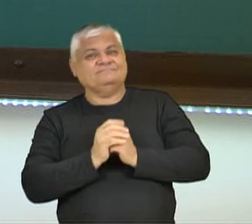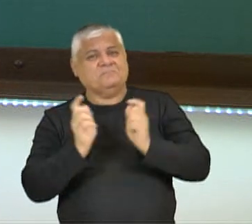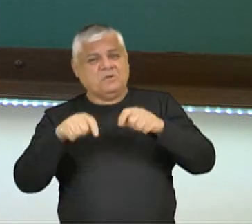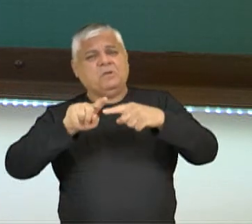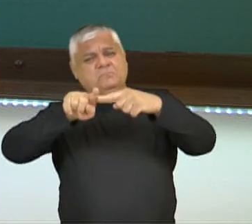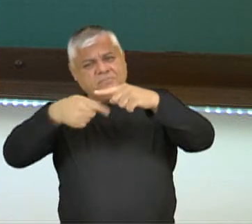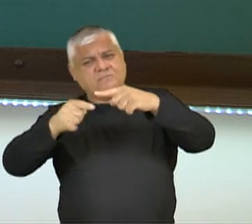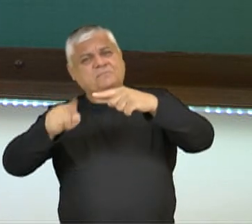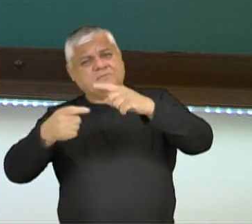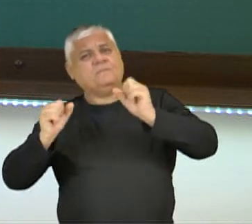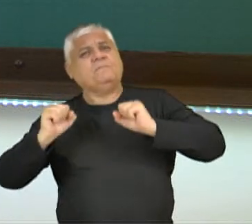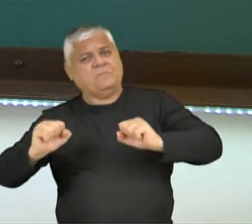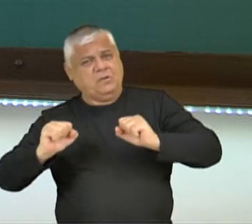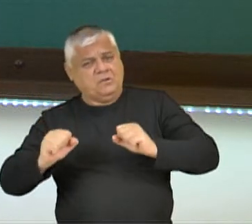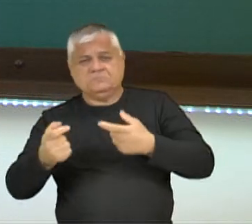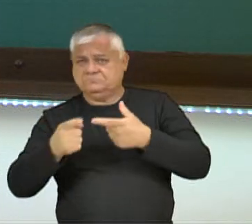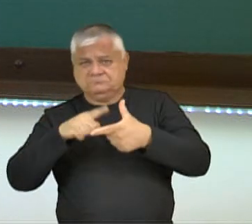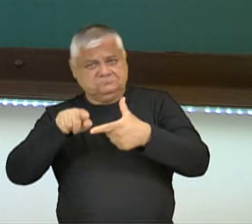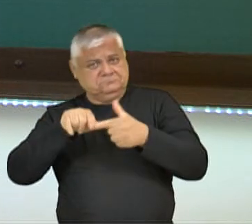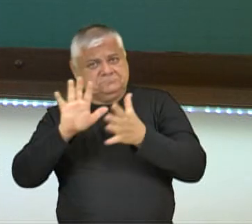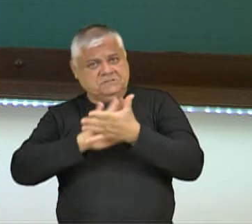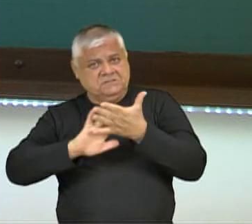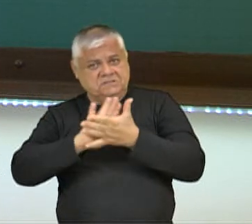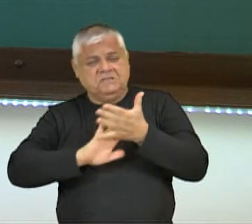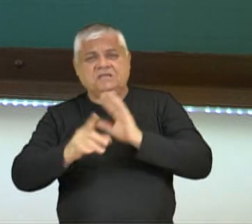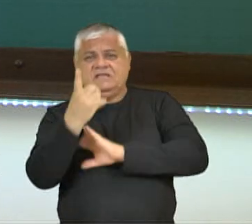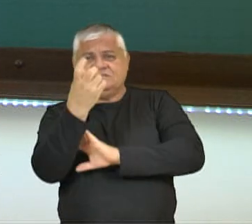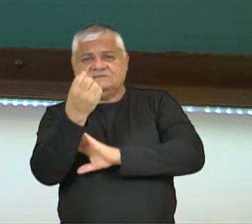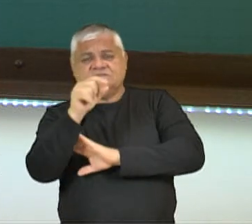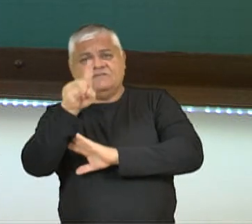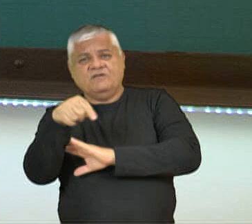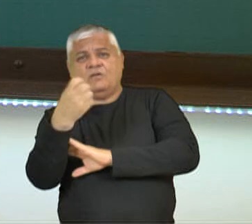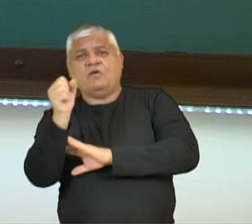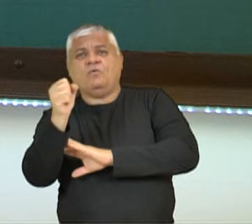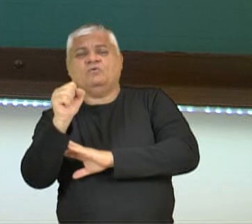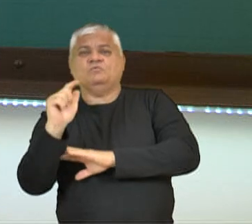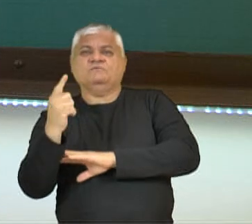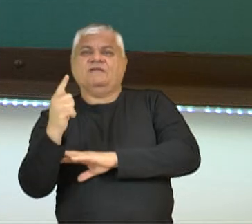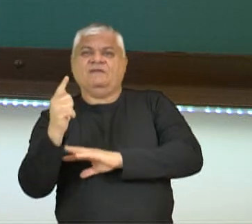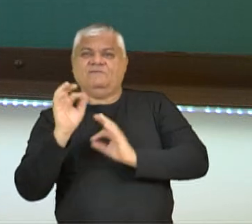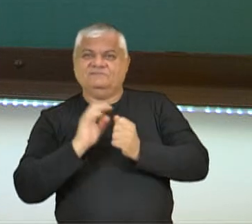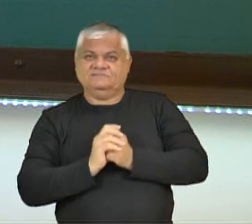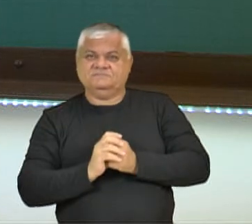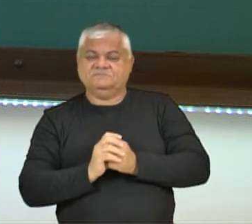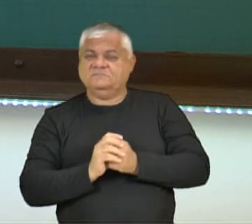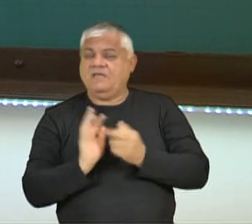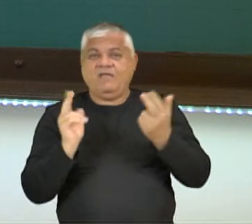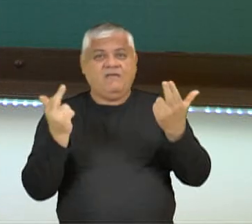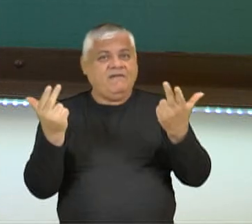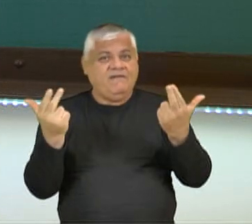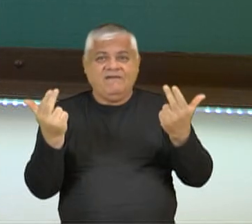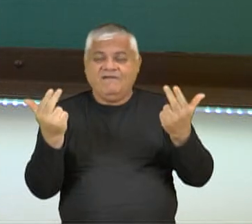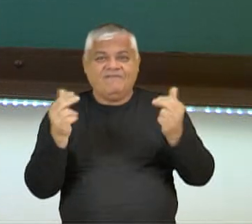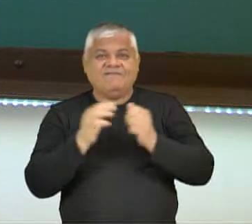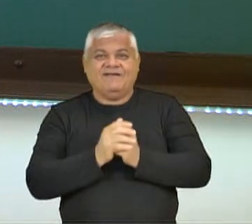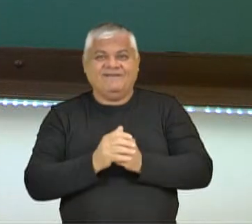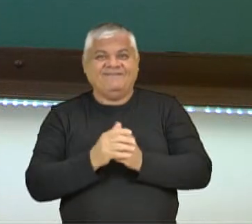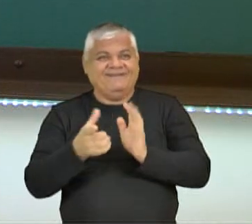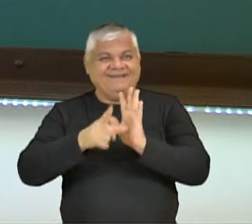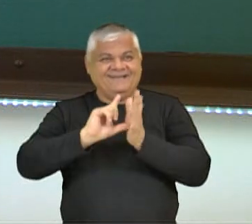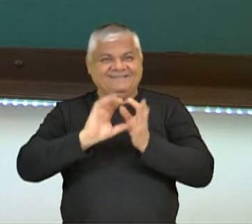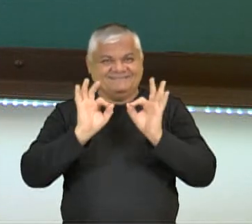algum. Então, como ele queria o x, x é 16,8 graus. Da mesma forma que fizemos o